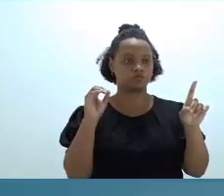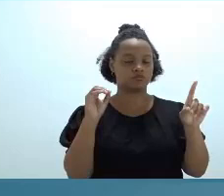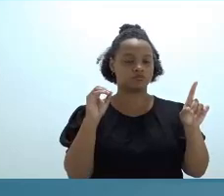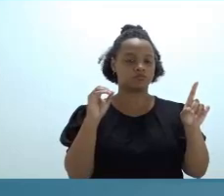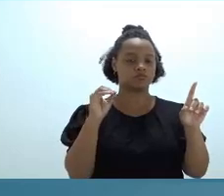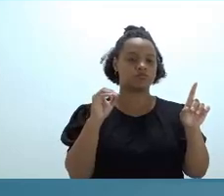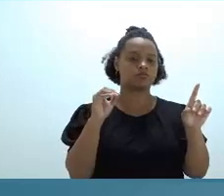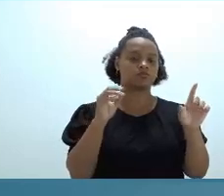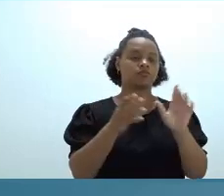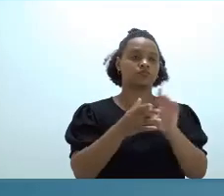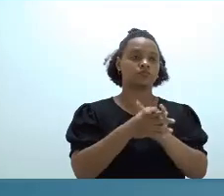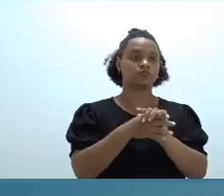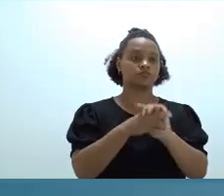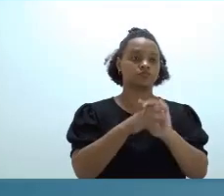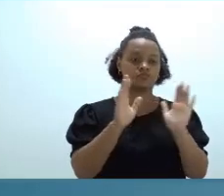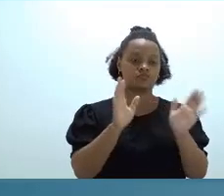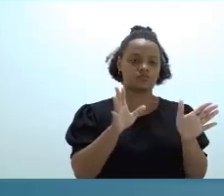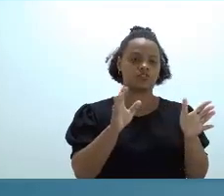Maria.